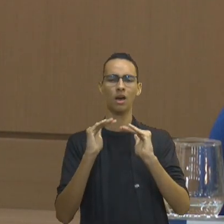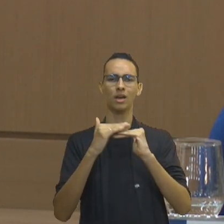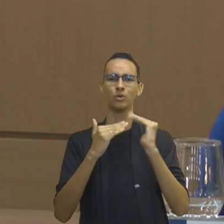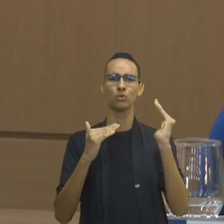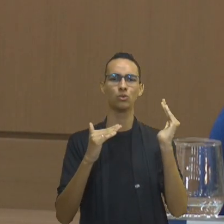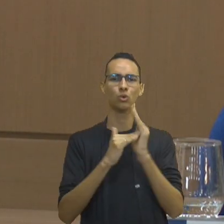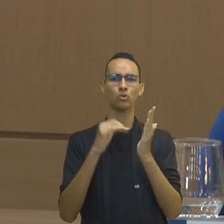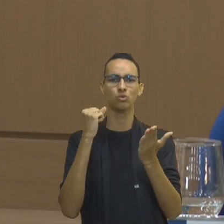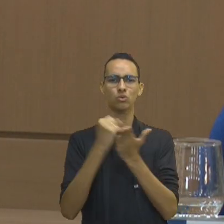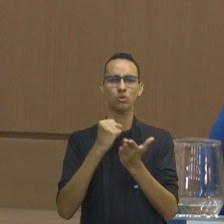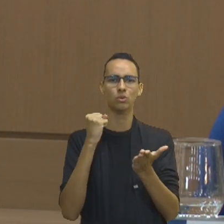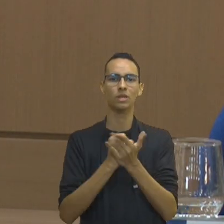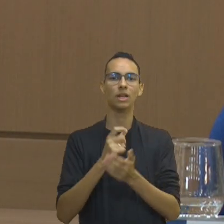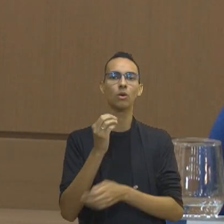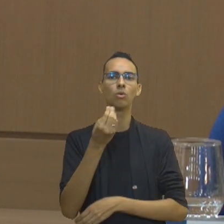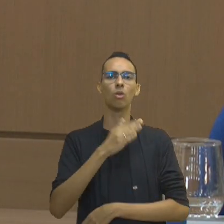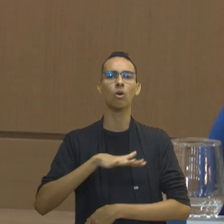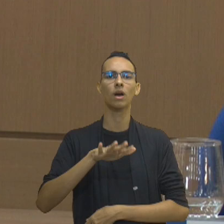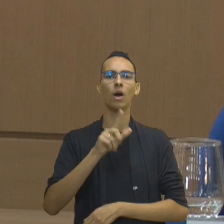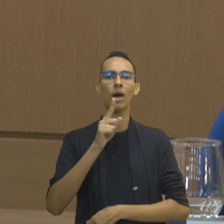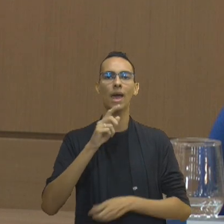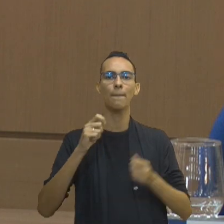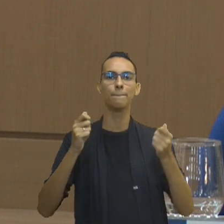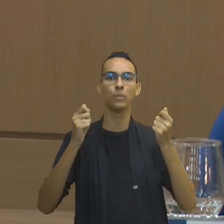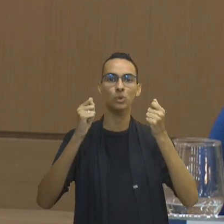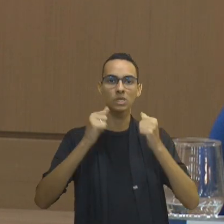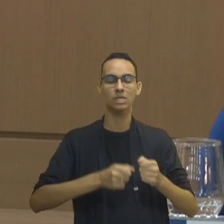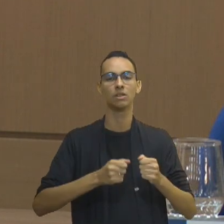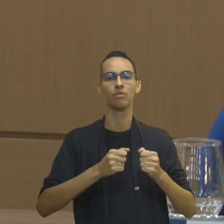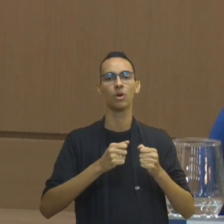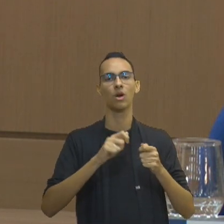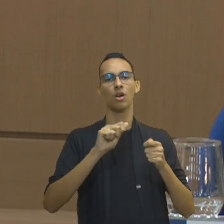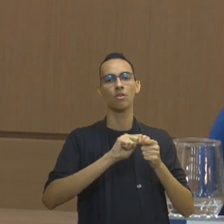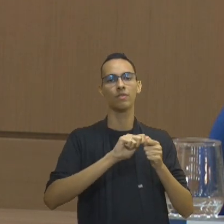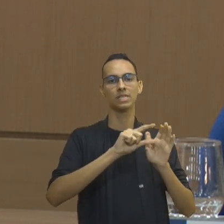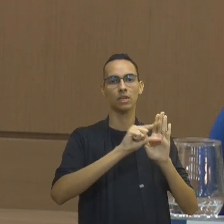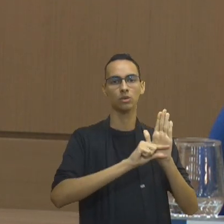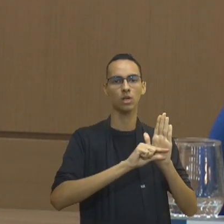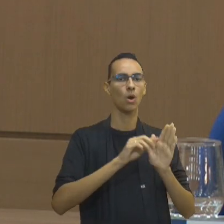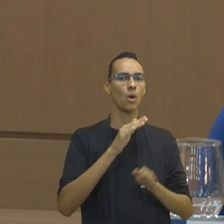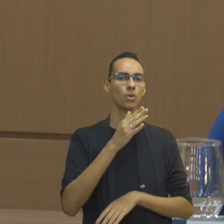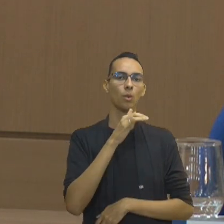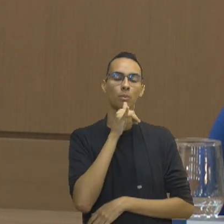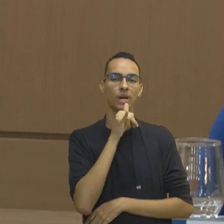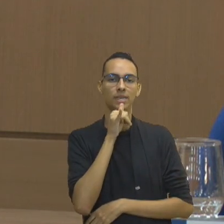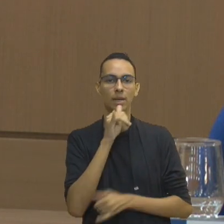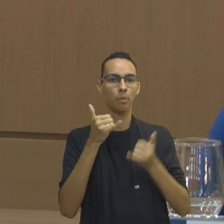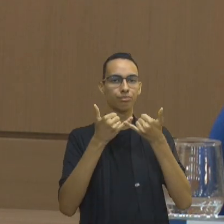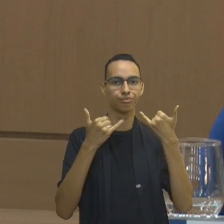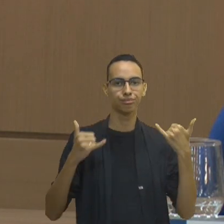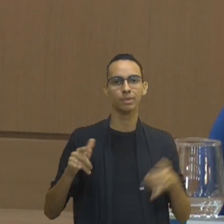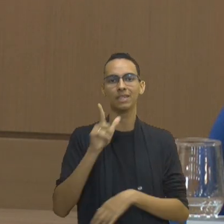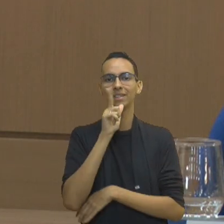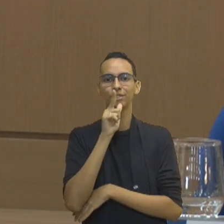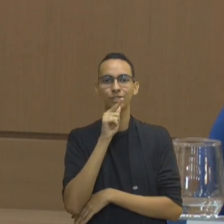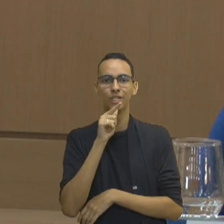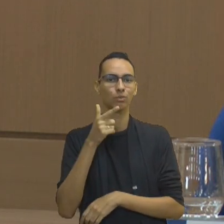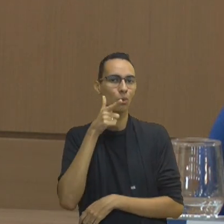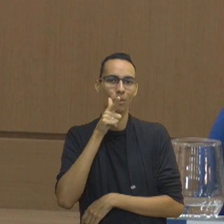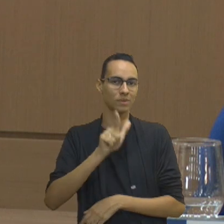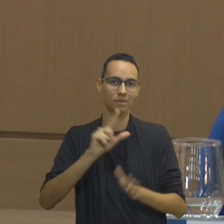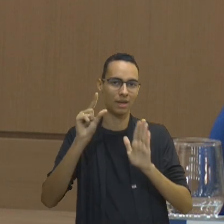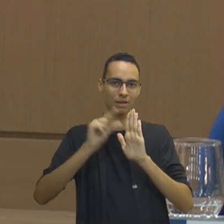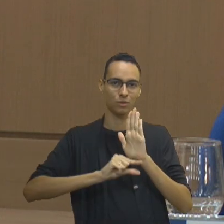era possível fazer redução. Então, por exemplo, contratos de energia, água, esses não sofrem redução,